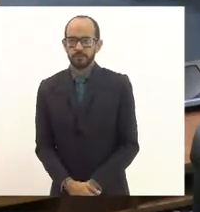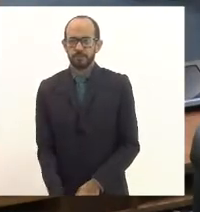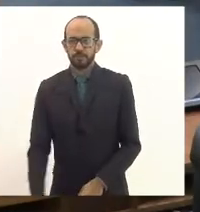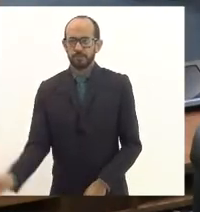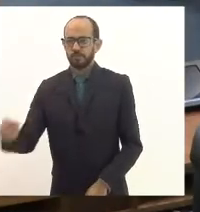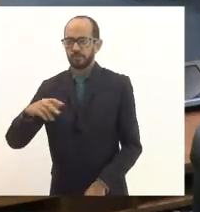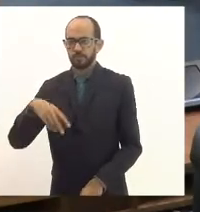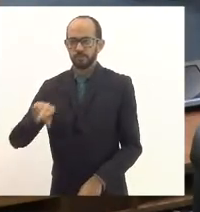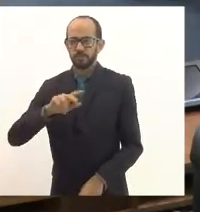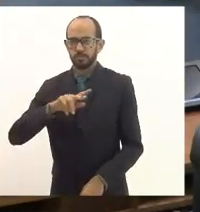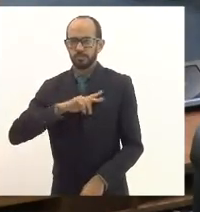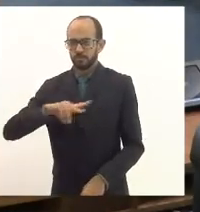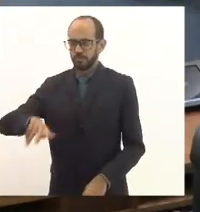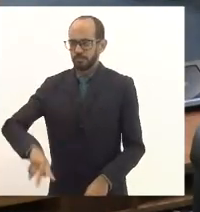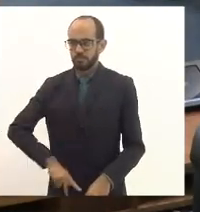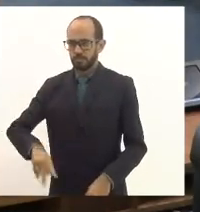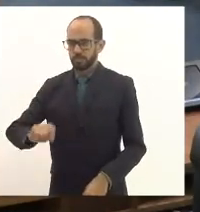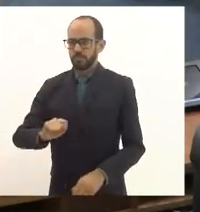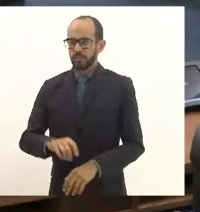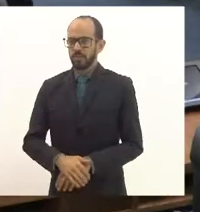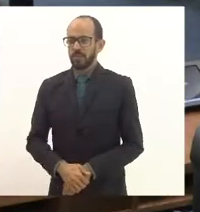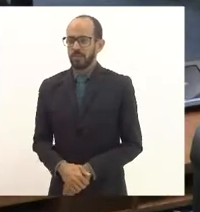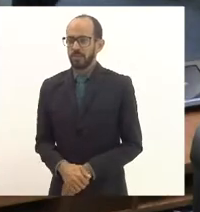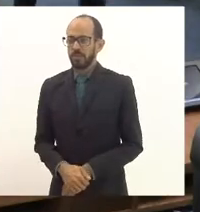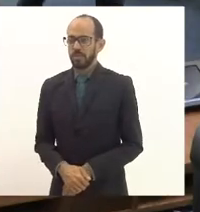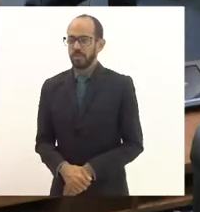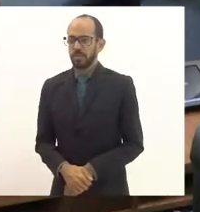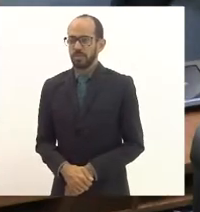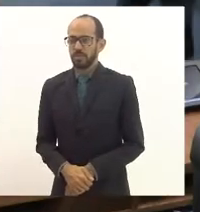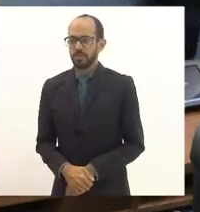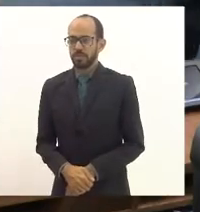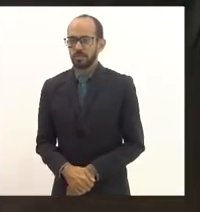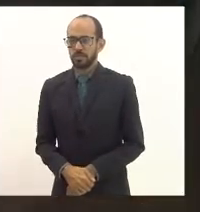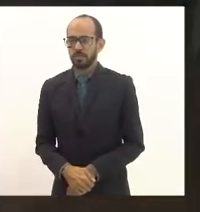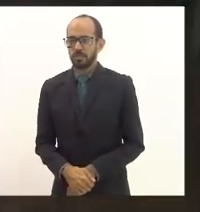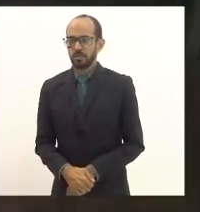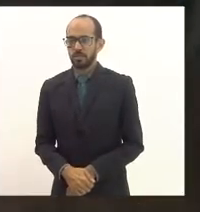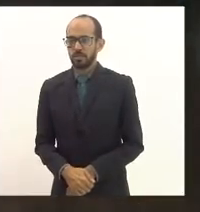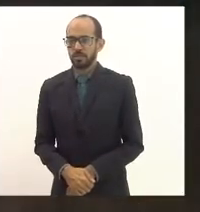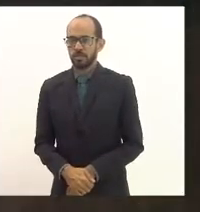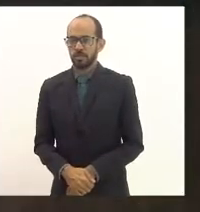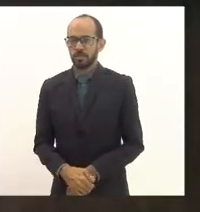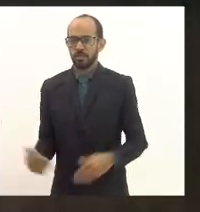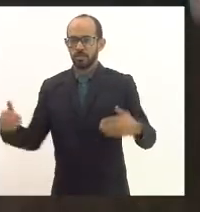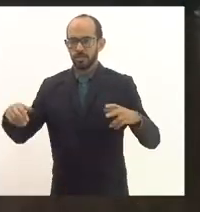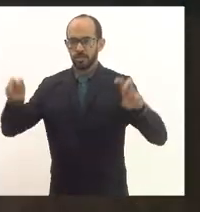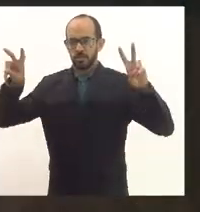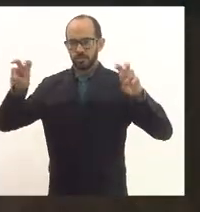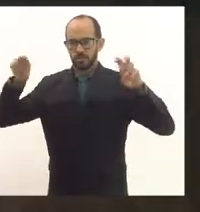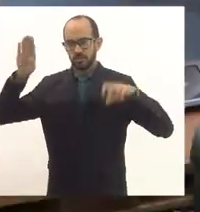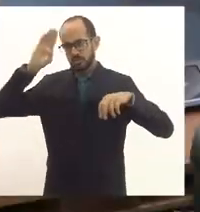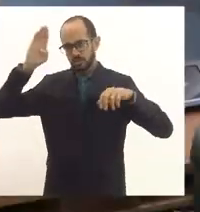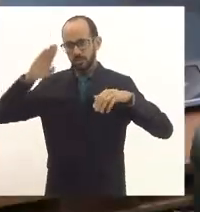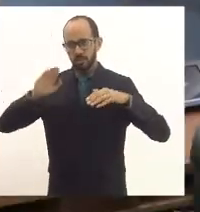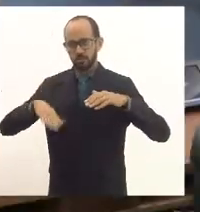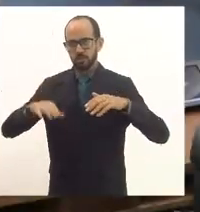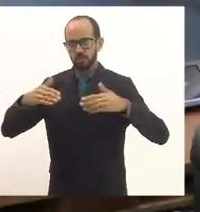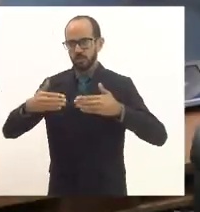Presidente, só um momento aqui, assim. No mérito, o parecer é favorável.